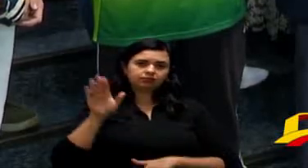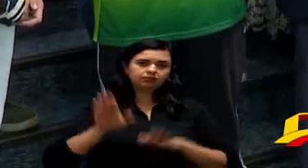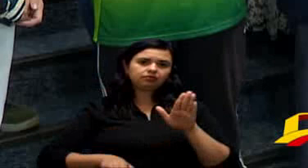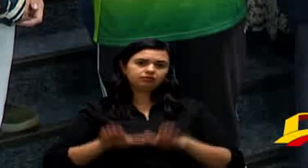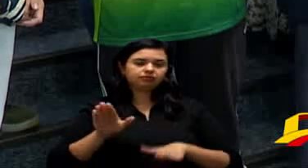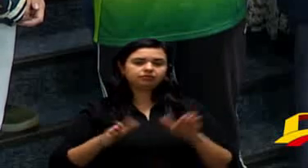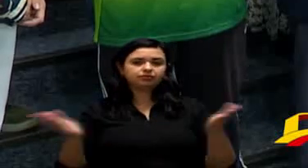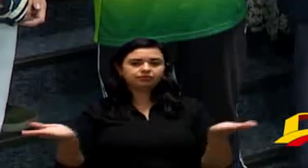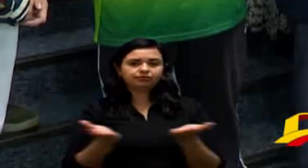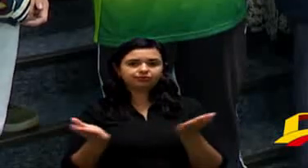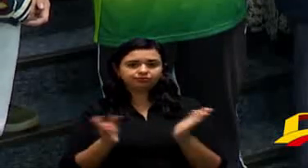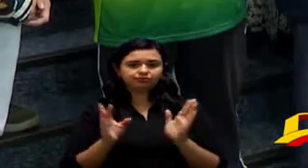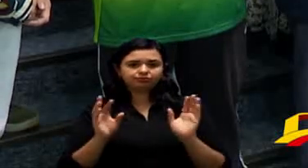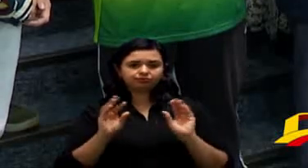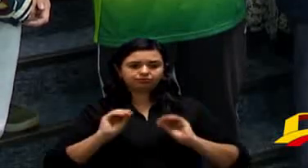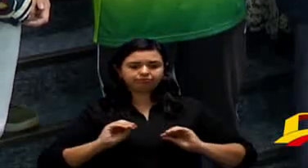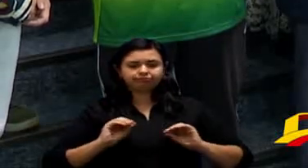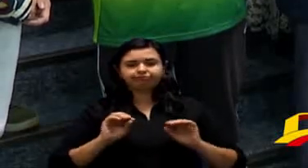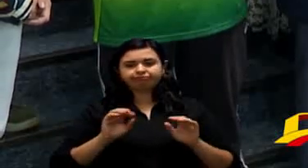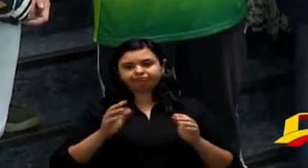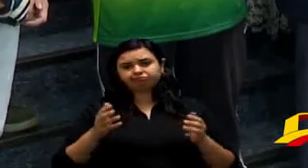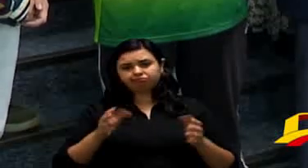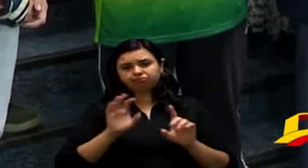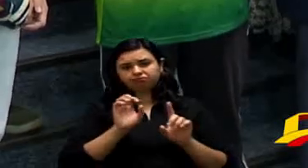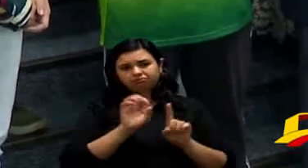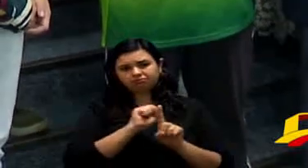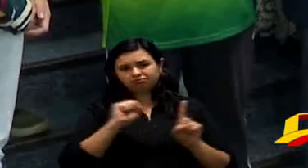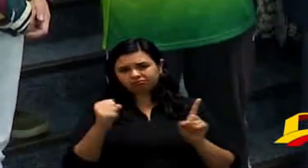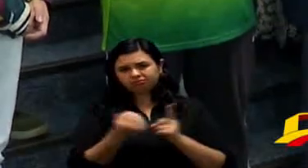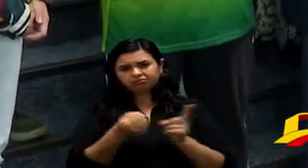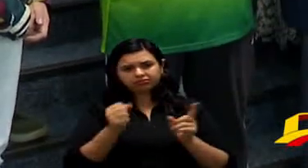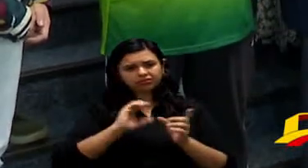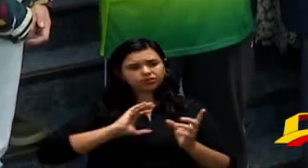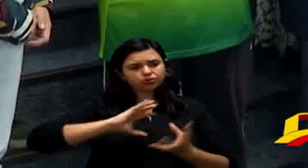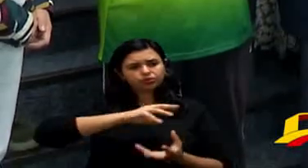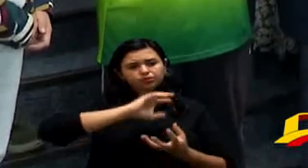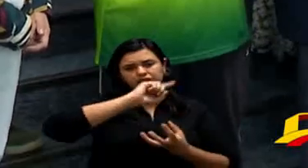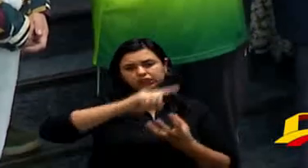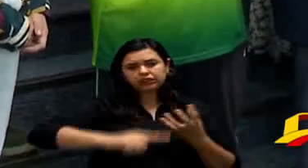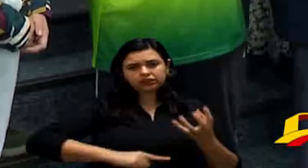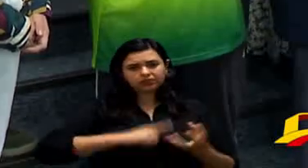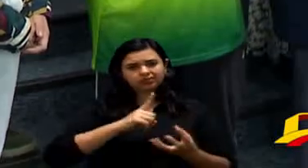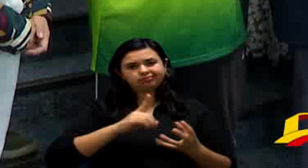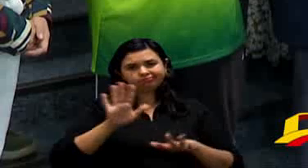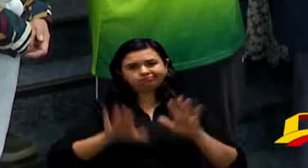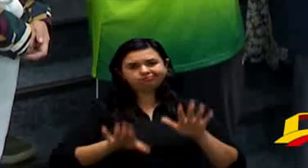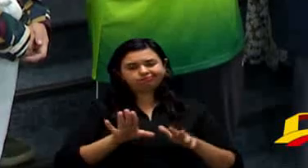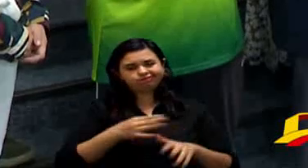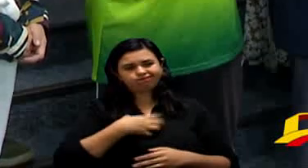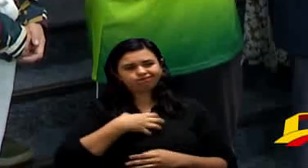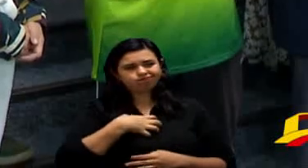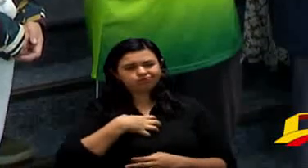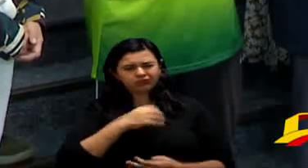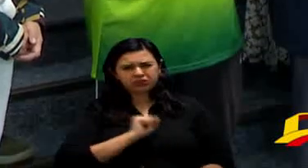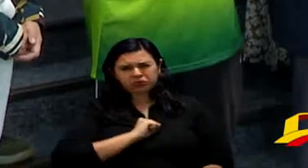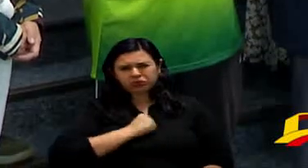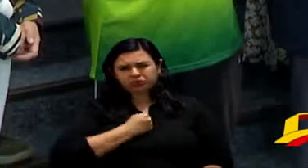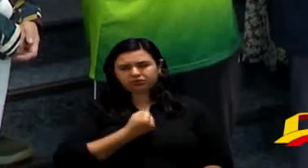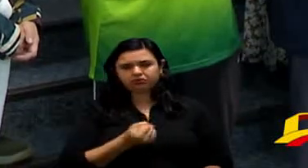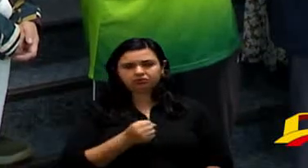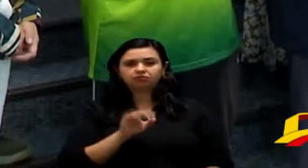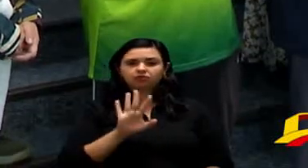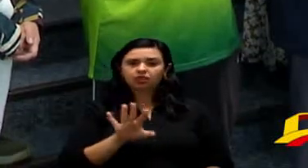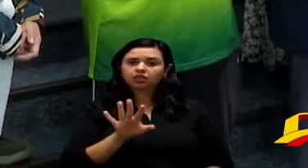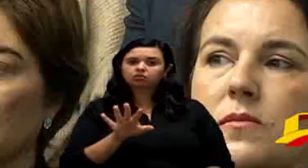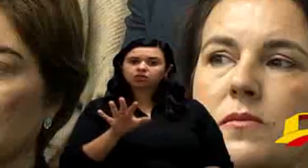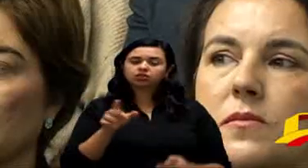implementada na sociedade em nível Mundial até que através das redes sociais mas o fórum o maior espaço